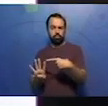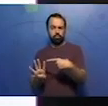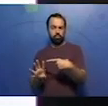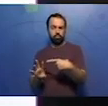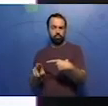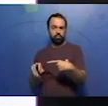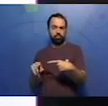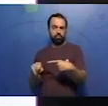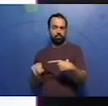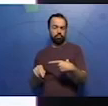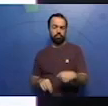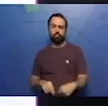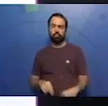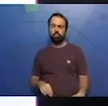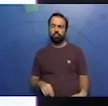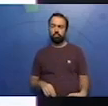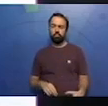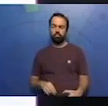Olha lá o próximo,